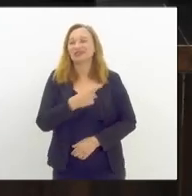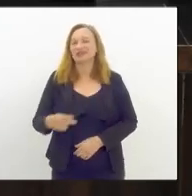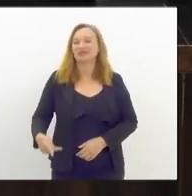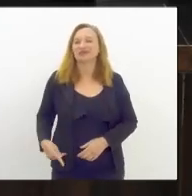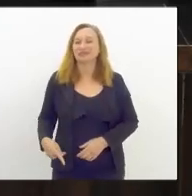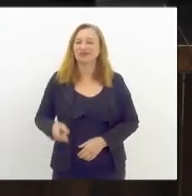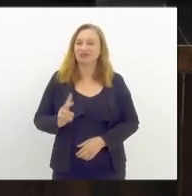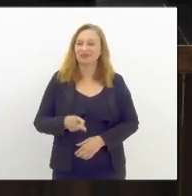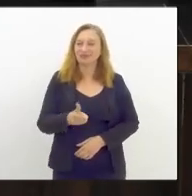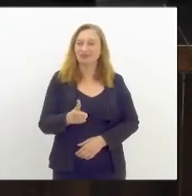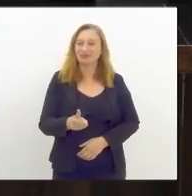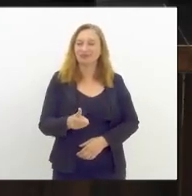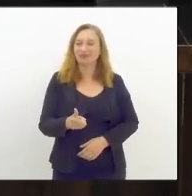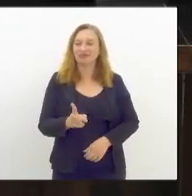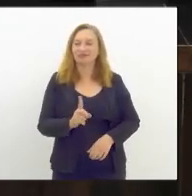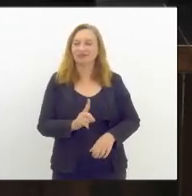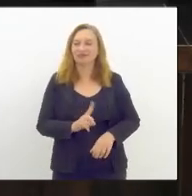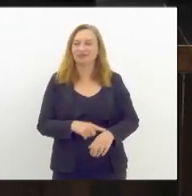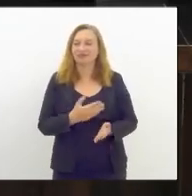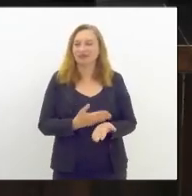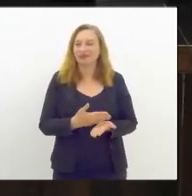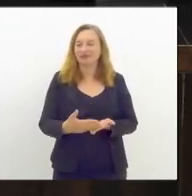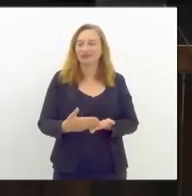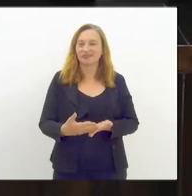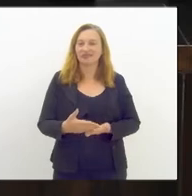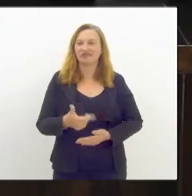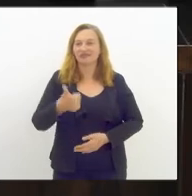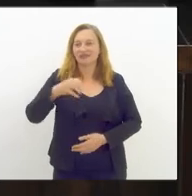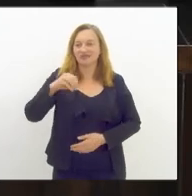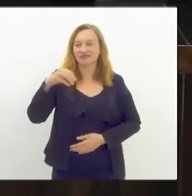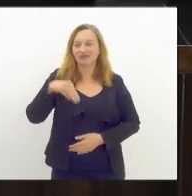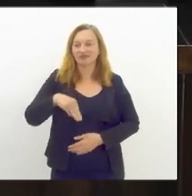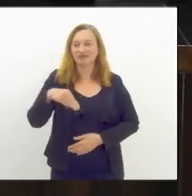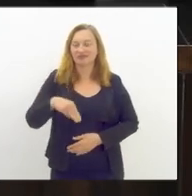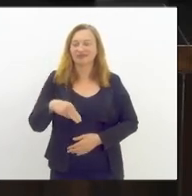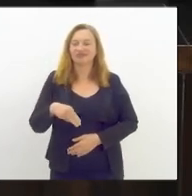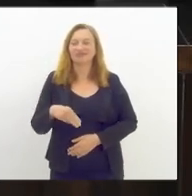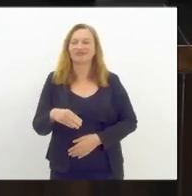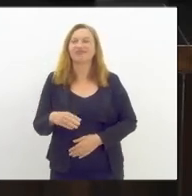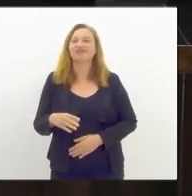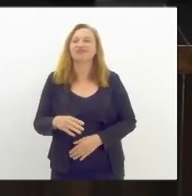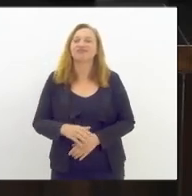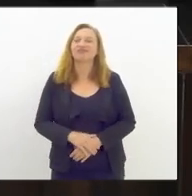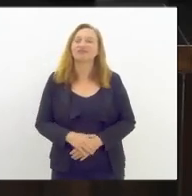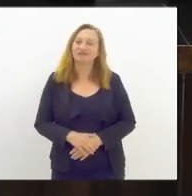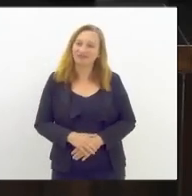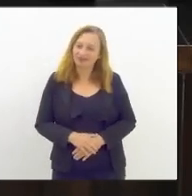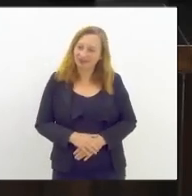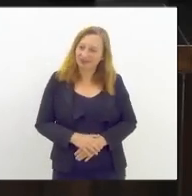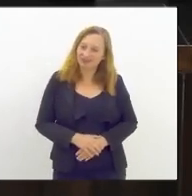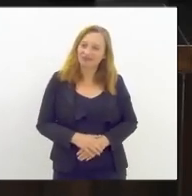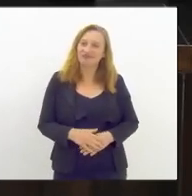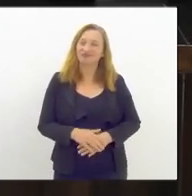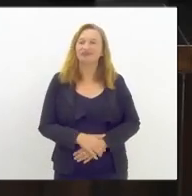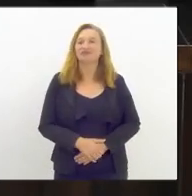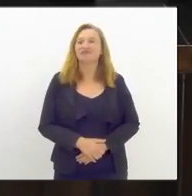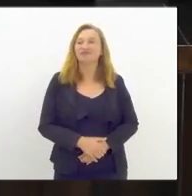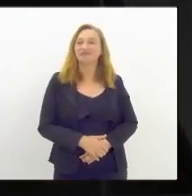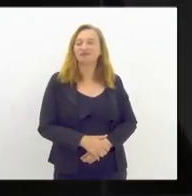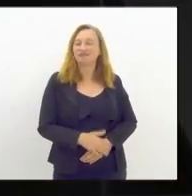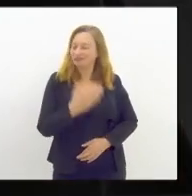sempre do expediente Inicial vossa excelência dispõe de generosos 10 minutos